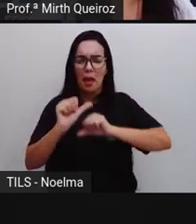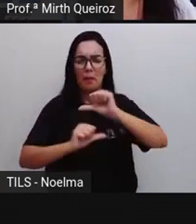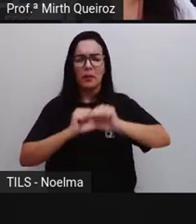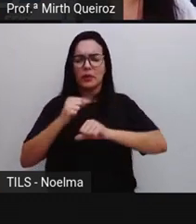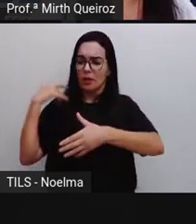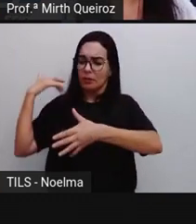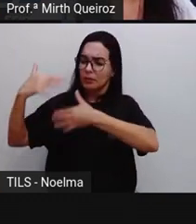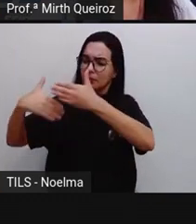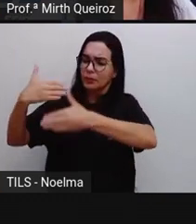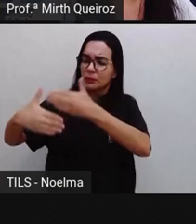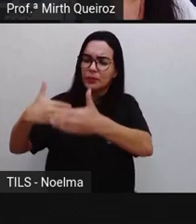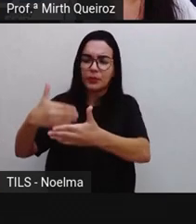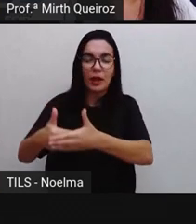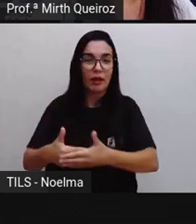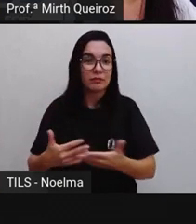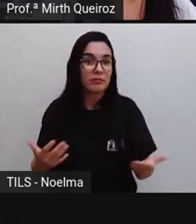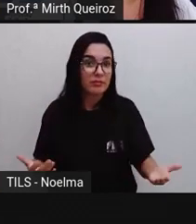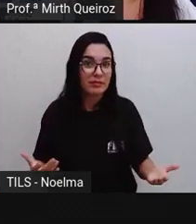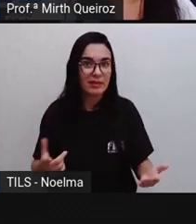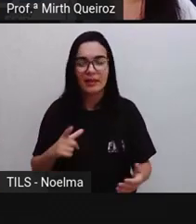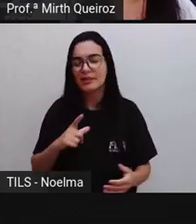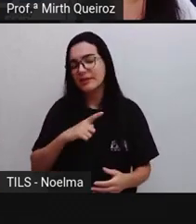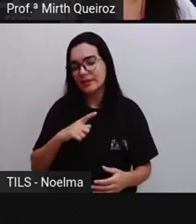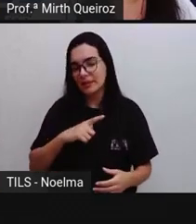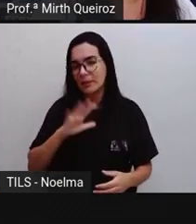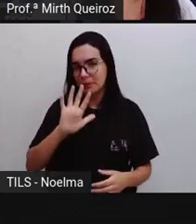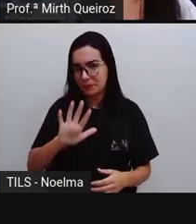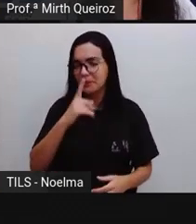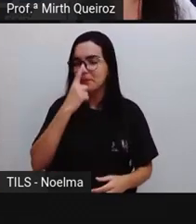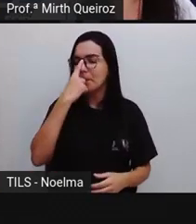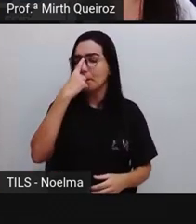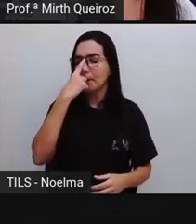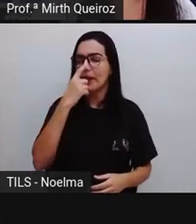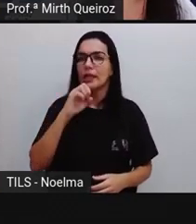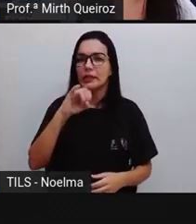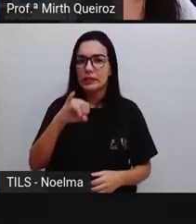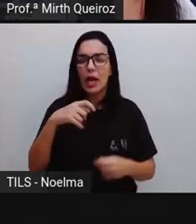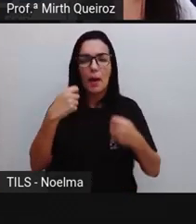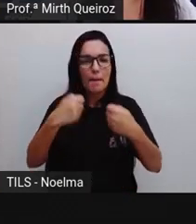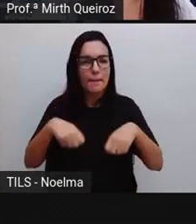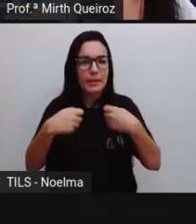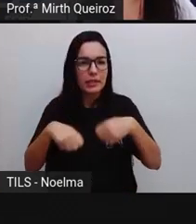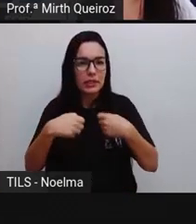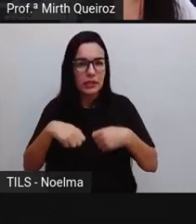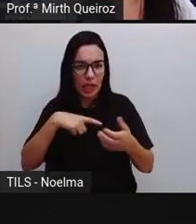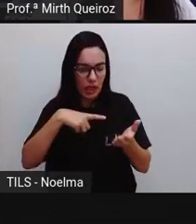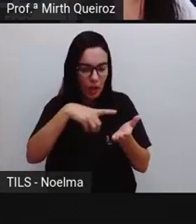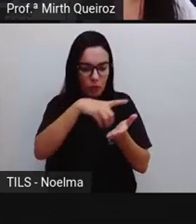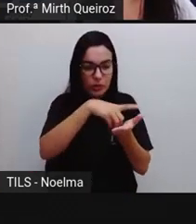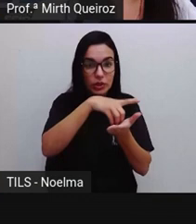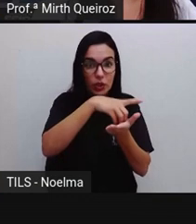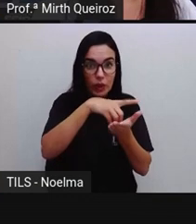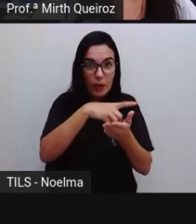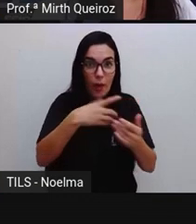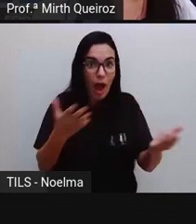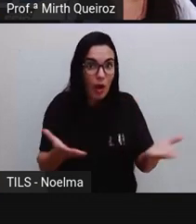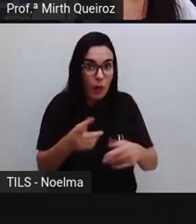passar do tempo? Além de ser necessário a gente ter esses dicionários mais